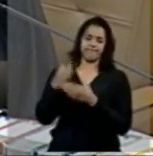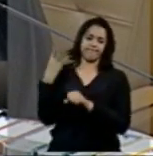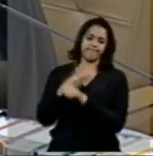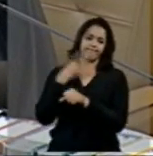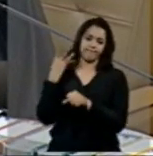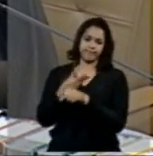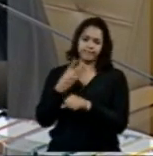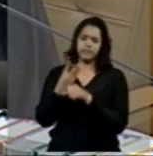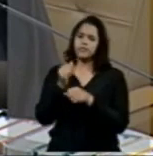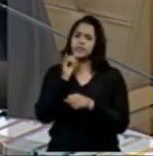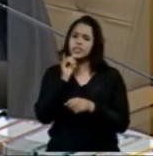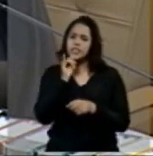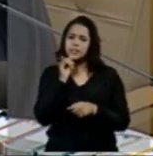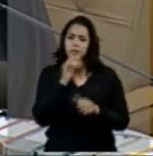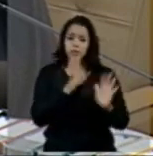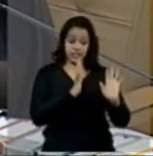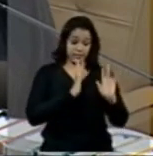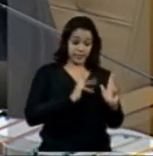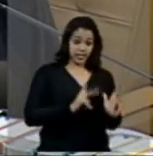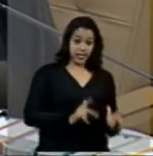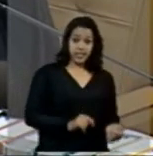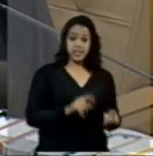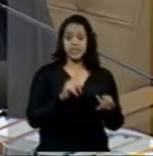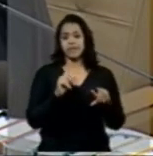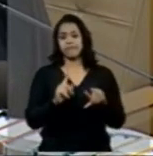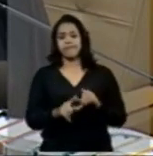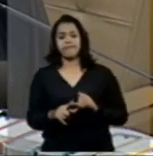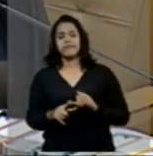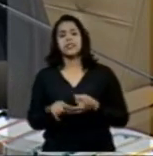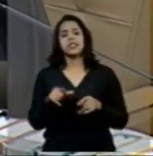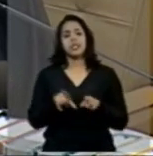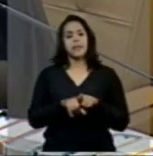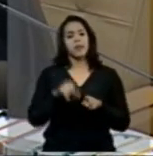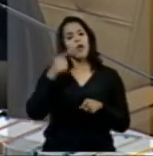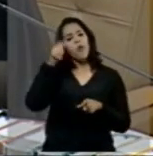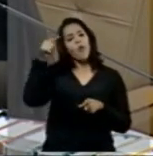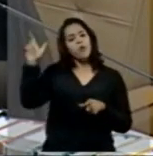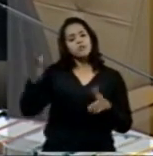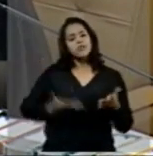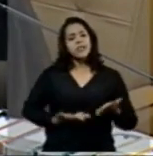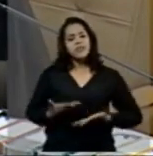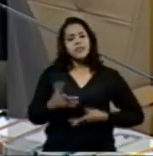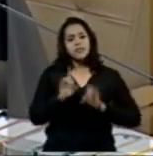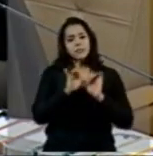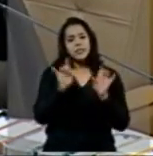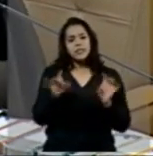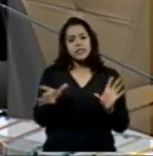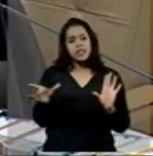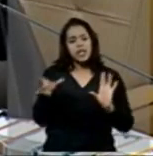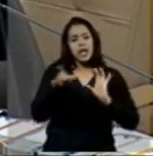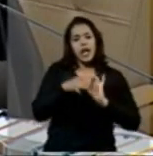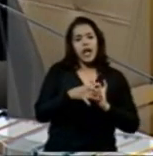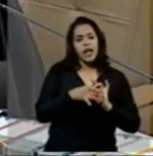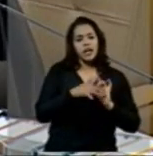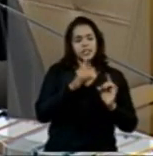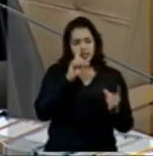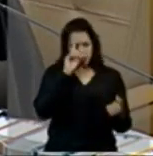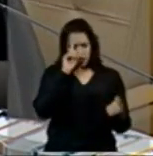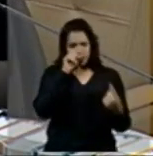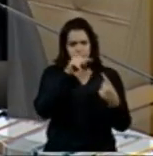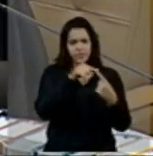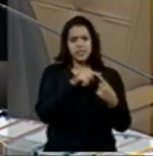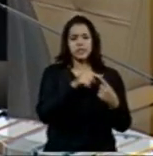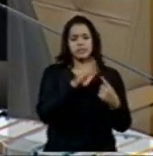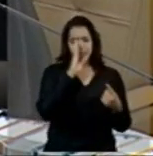terceirização de serviços de conservação e limpeza, bem como outros serviços especializados ligados à atividade meio do